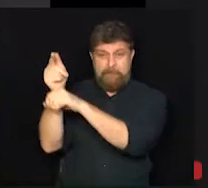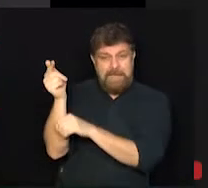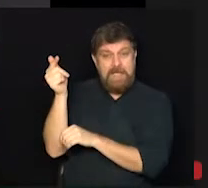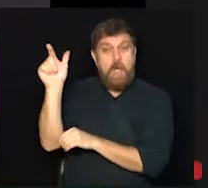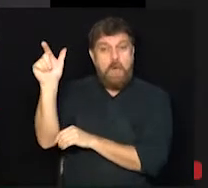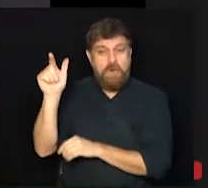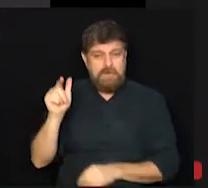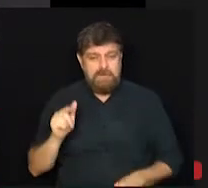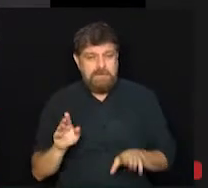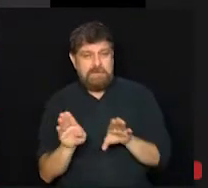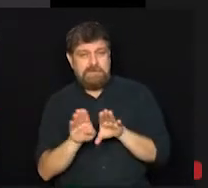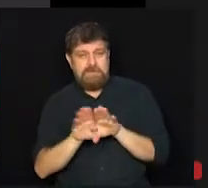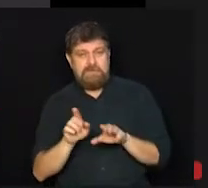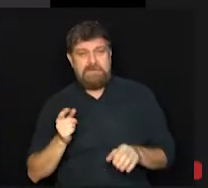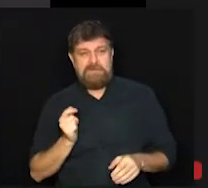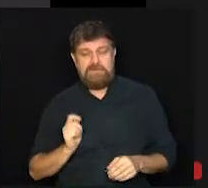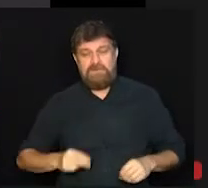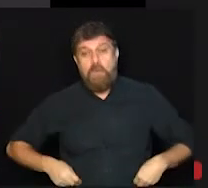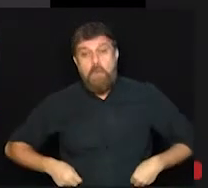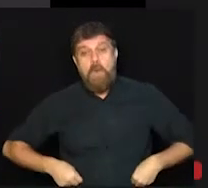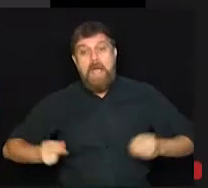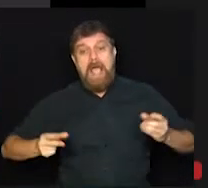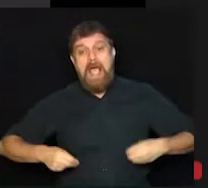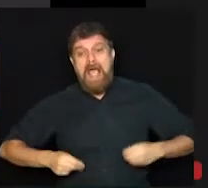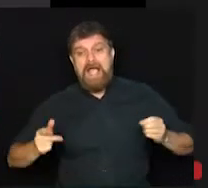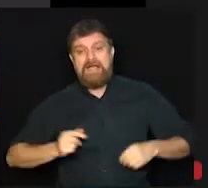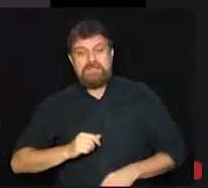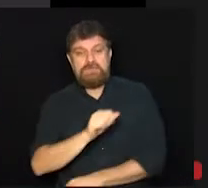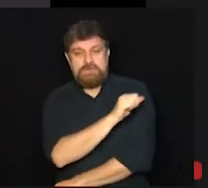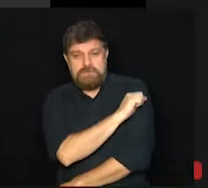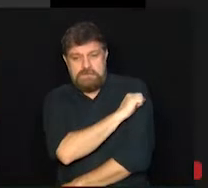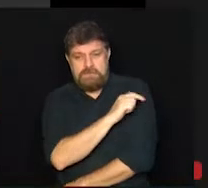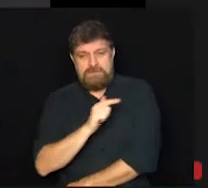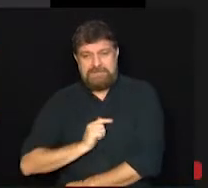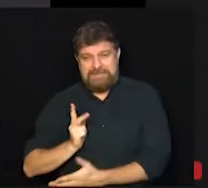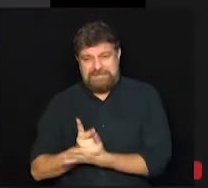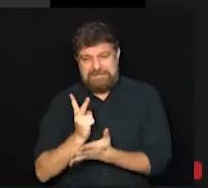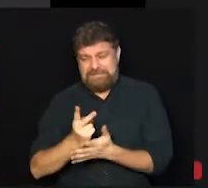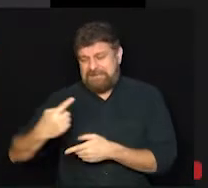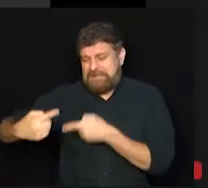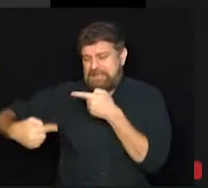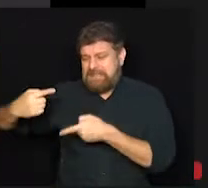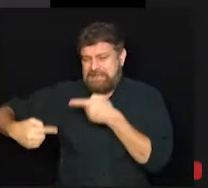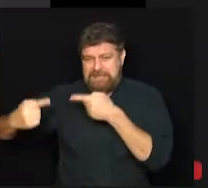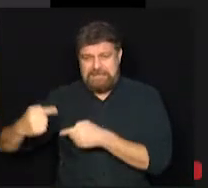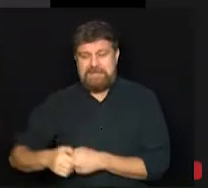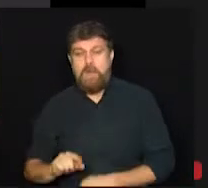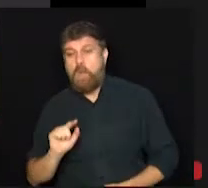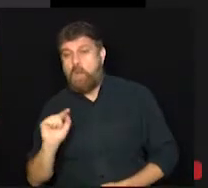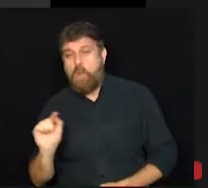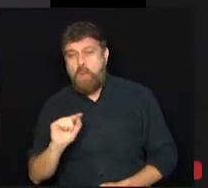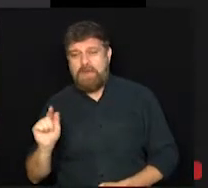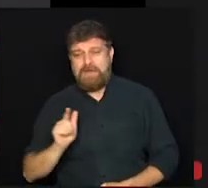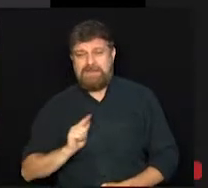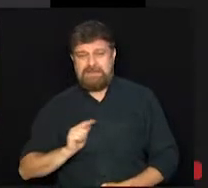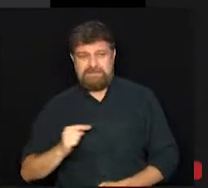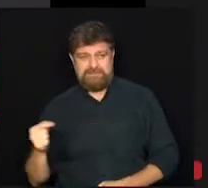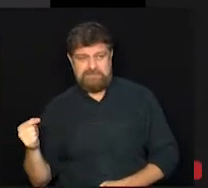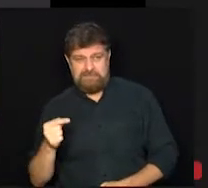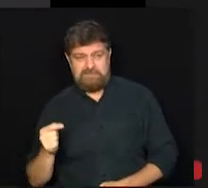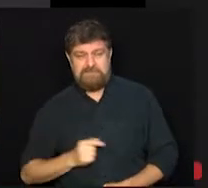da questão do custo do aluno, porque existe sempre uma discussão de que esta parcela que vai